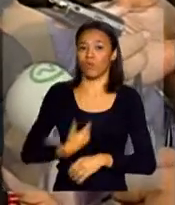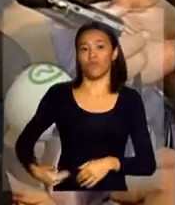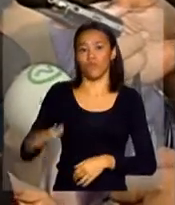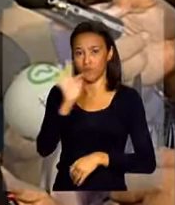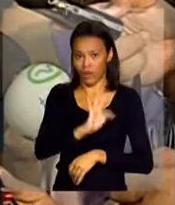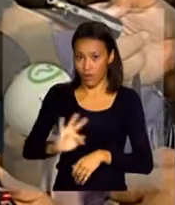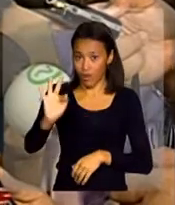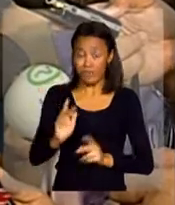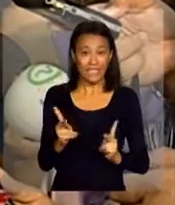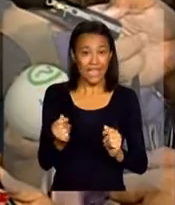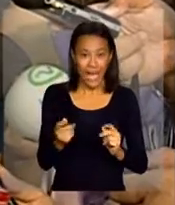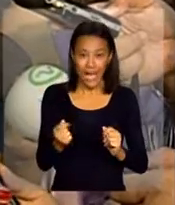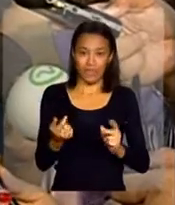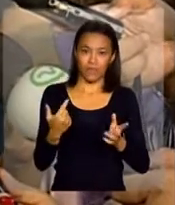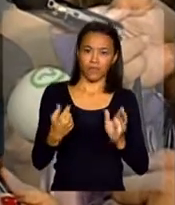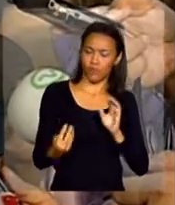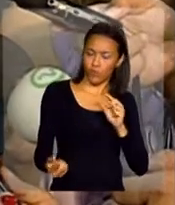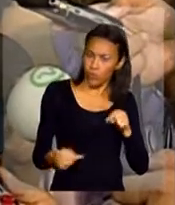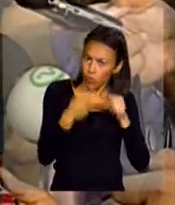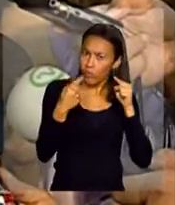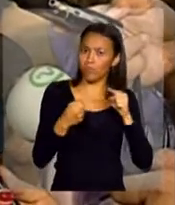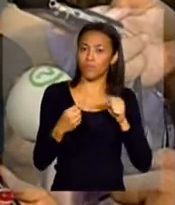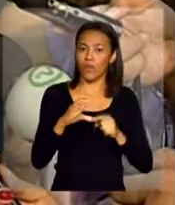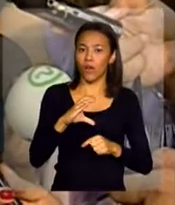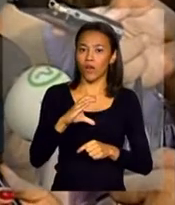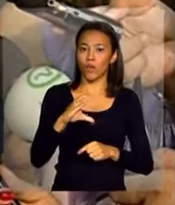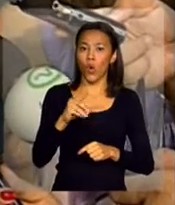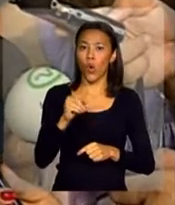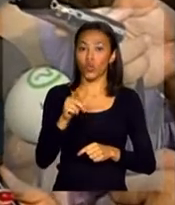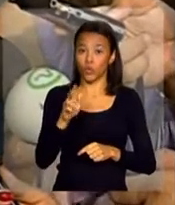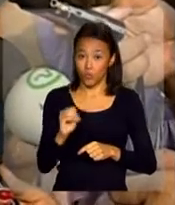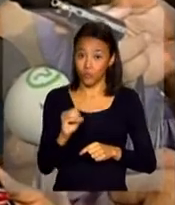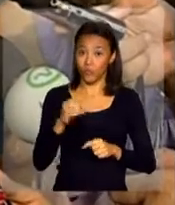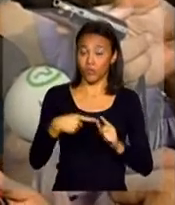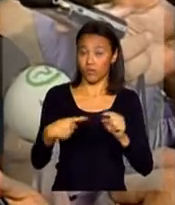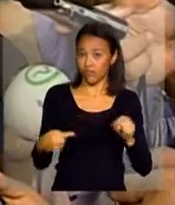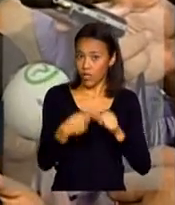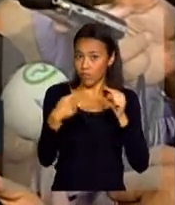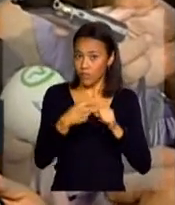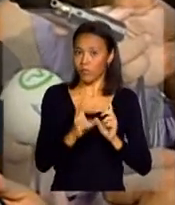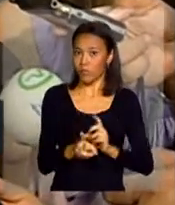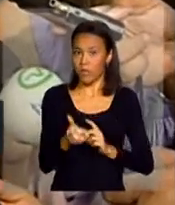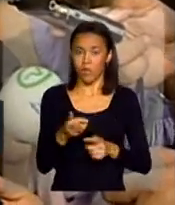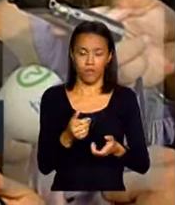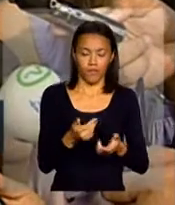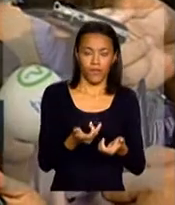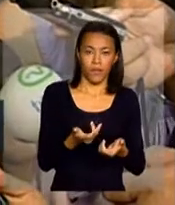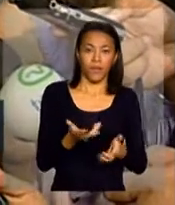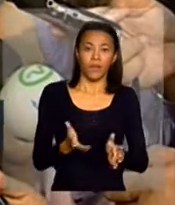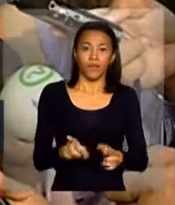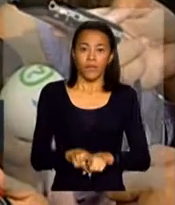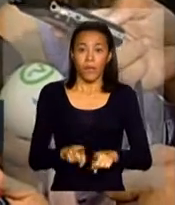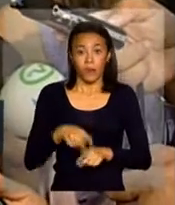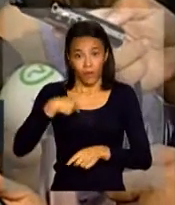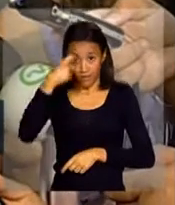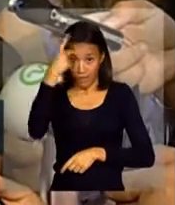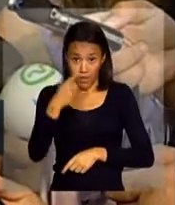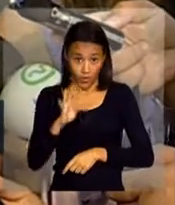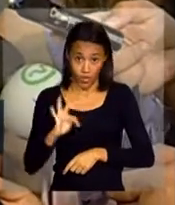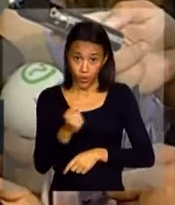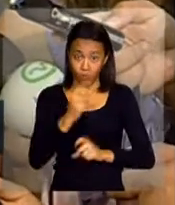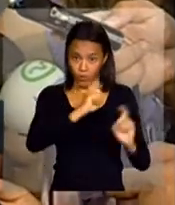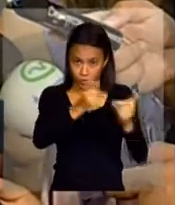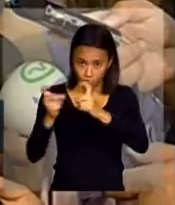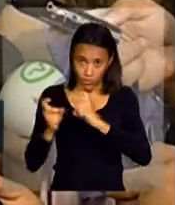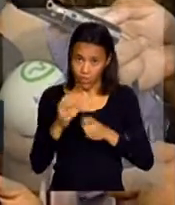sido feito, que esteja no código, vai impedir situações, vai levar a situações como essa que você disse, que não produz arroz, etc. A ideia de todo o debate do Código